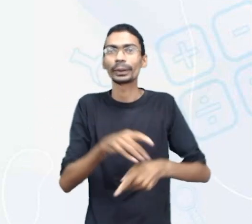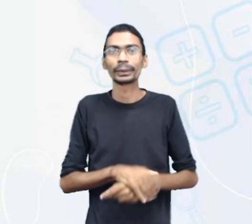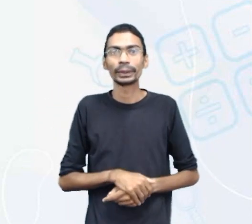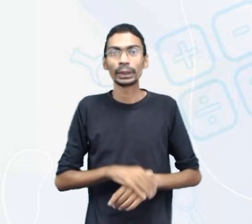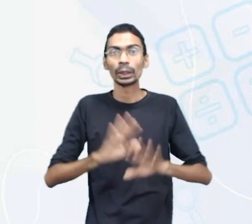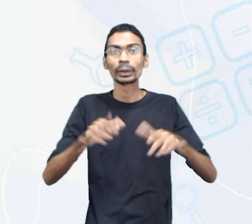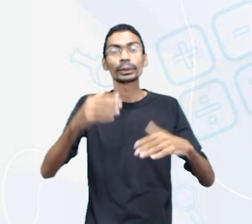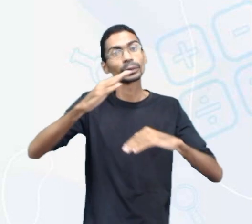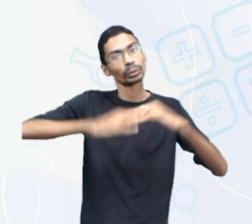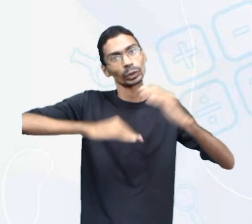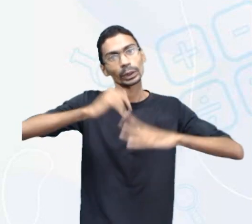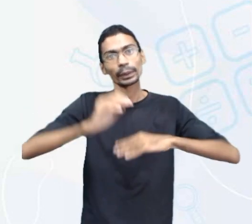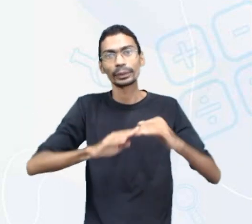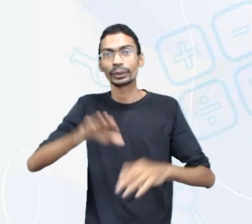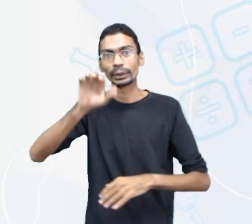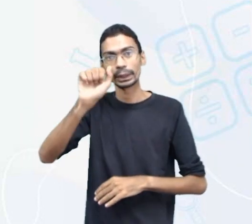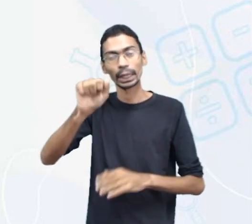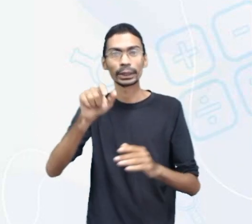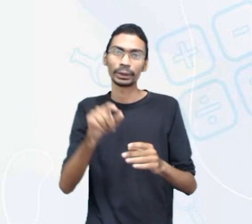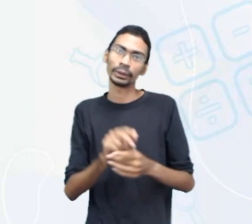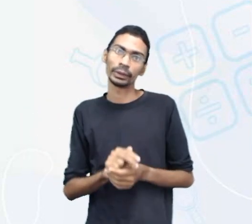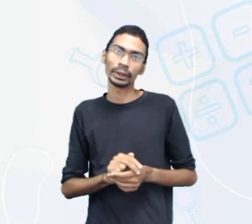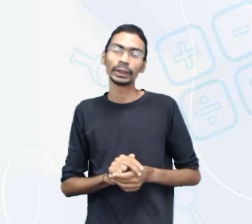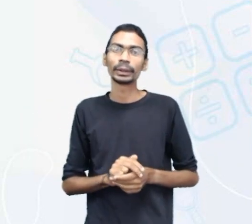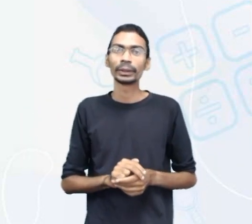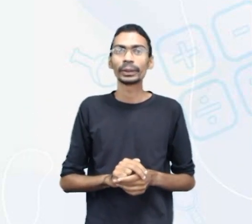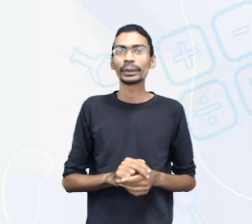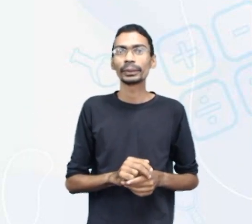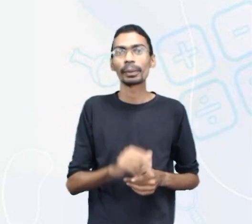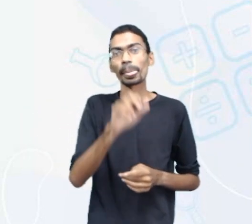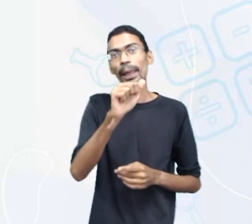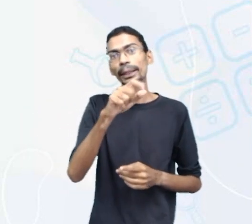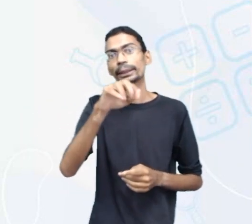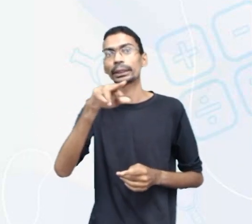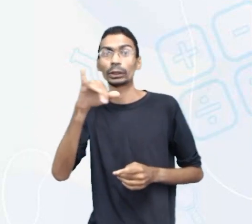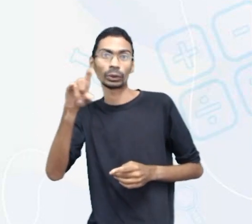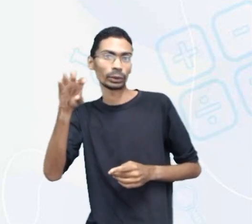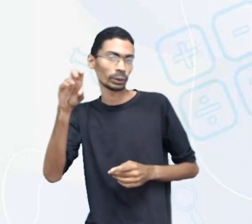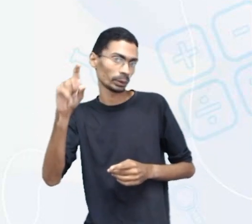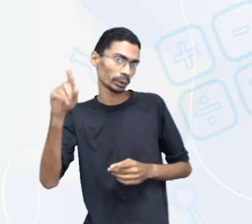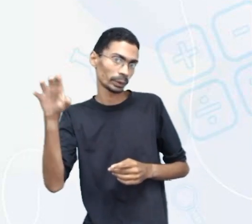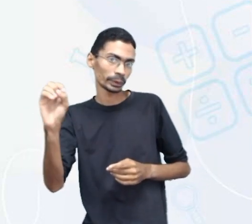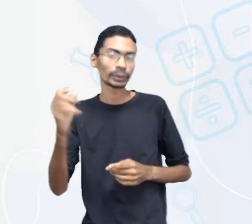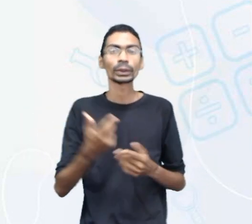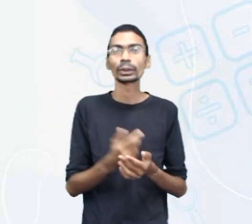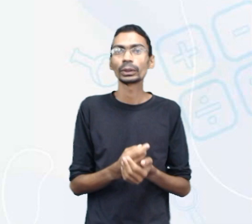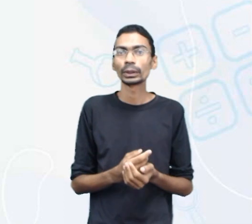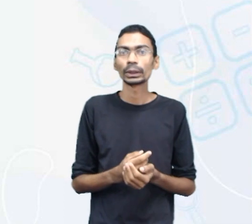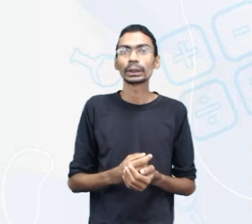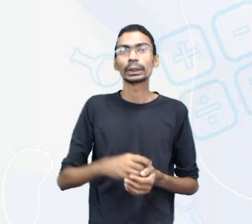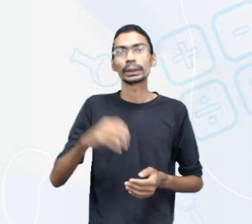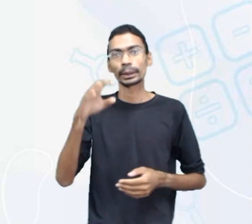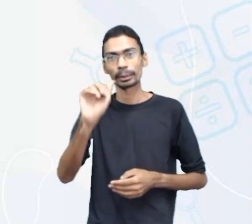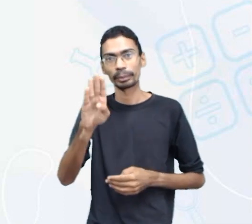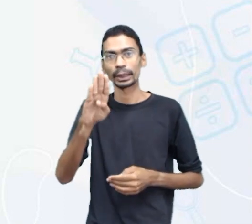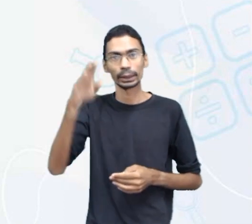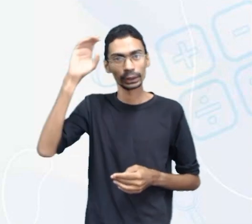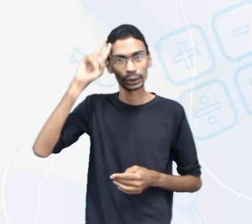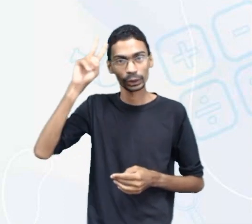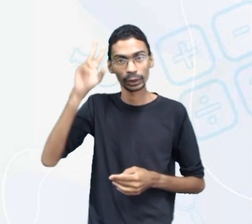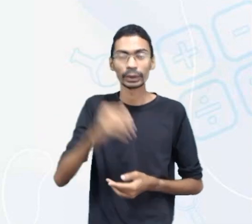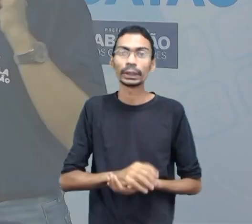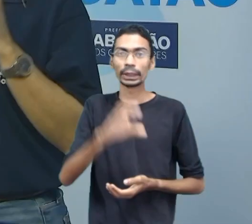e entrar o arqueólogo letra b o historiador ou letras e o